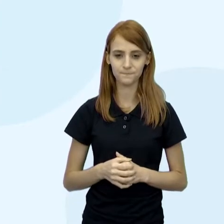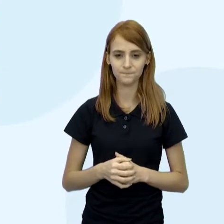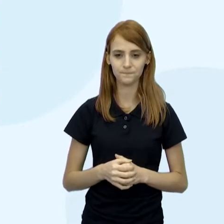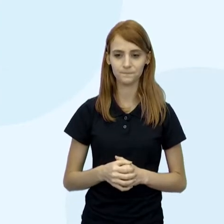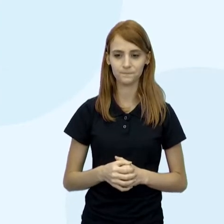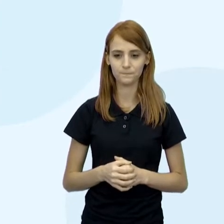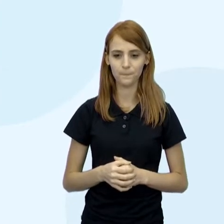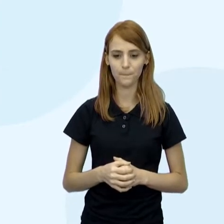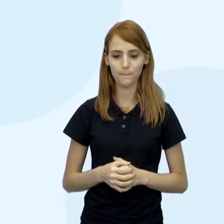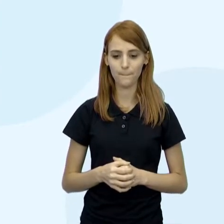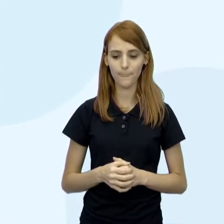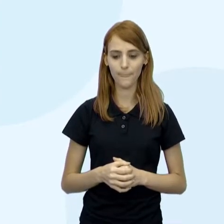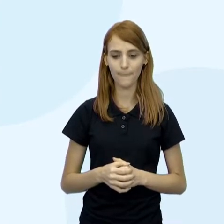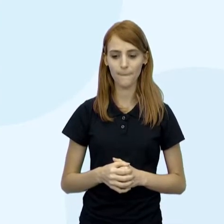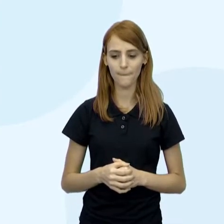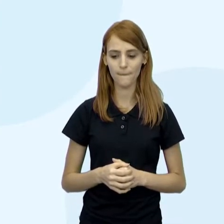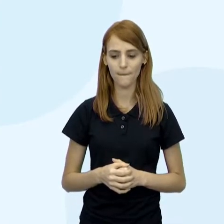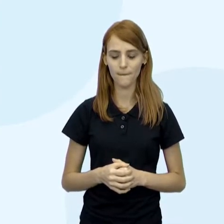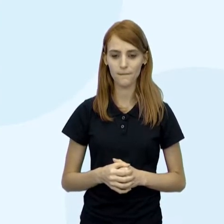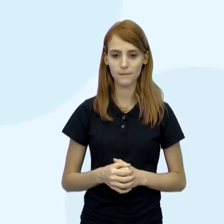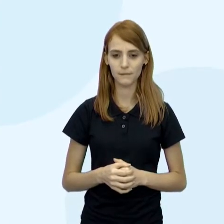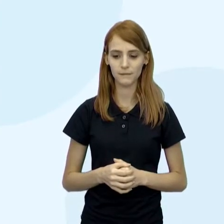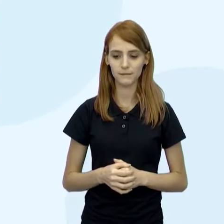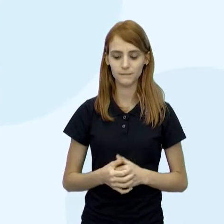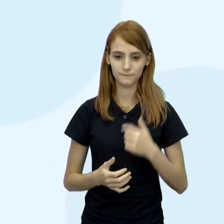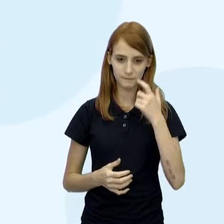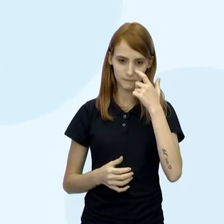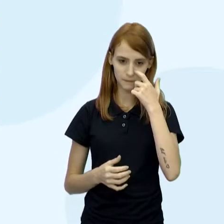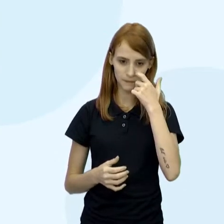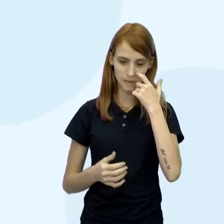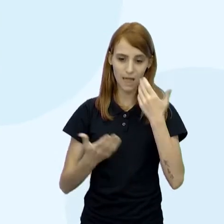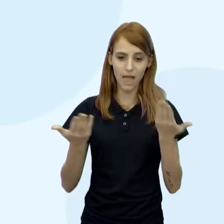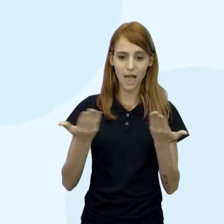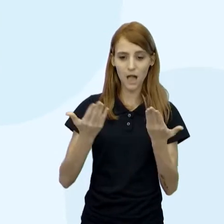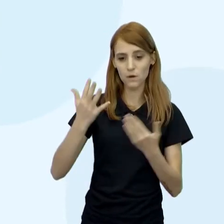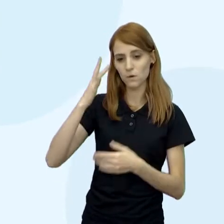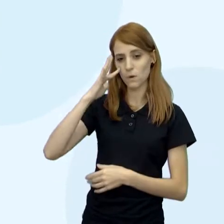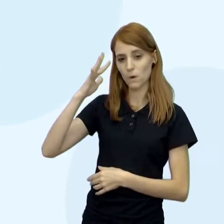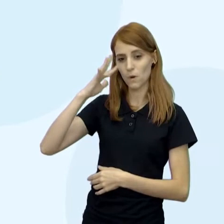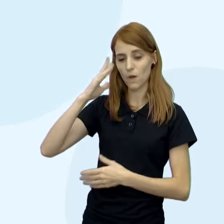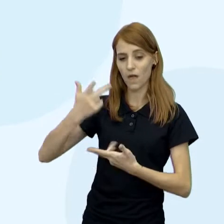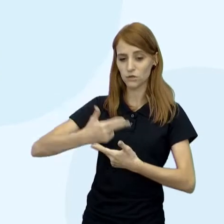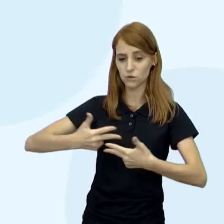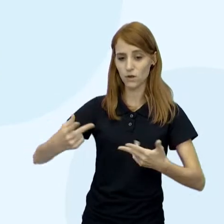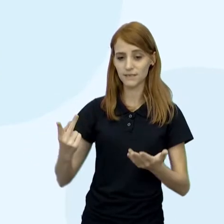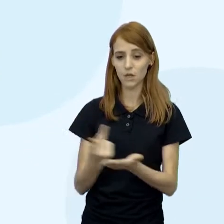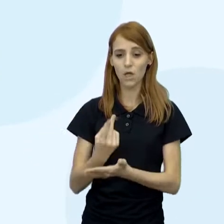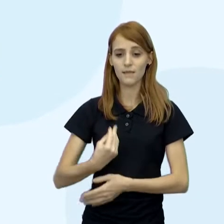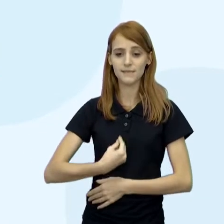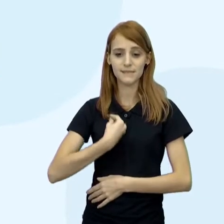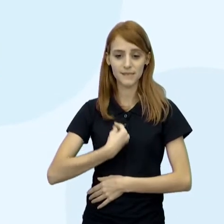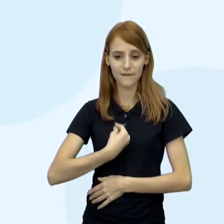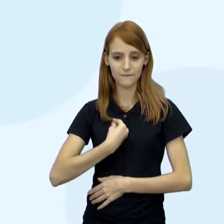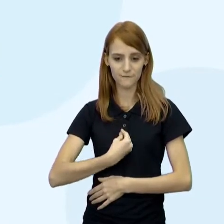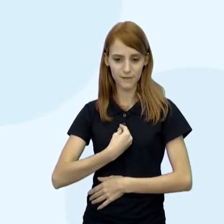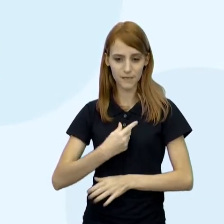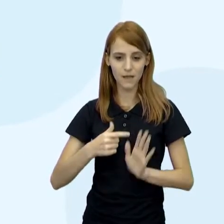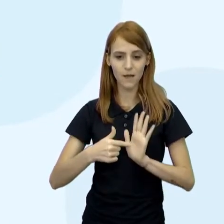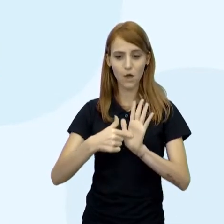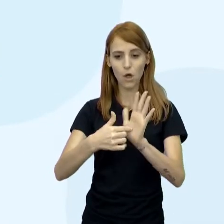Desenvolvimento da atividade 3. Nós vamos refletir sobre situações da vida que apareceram no